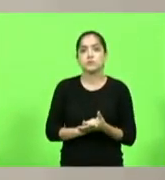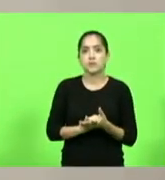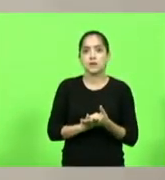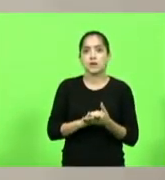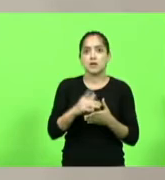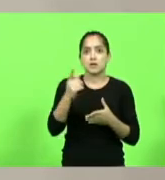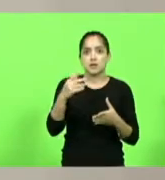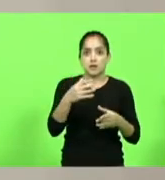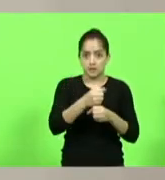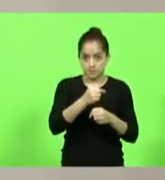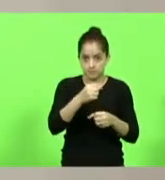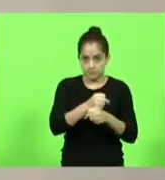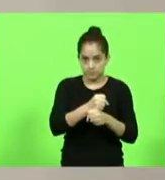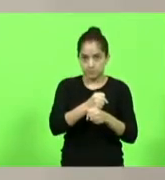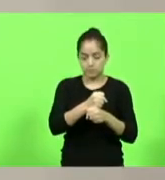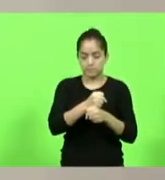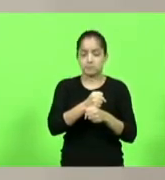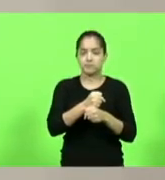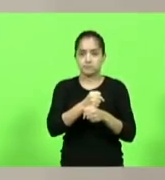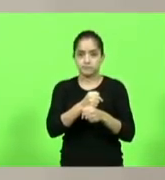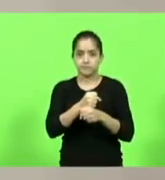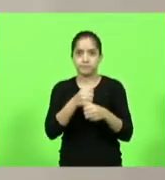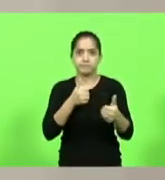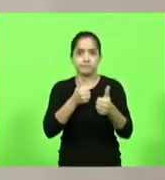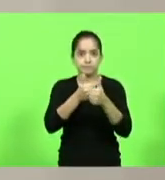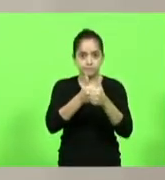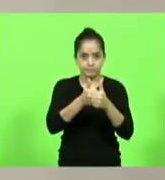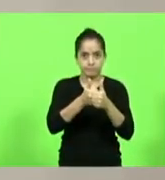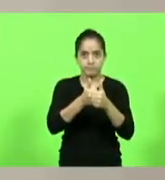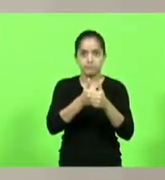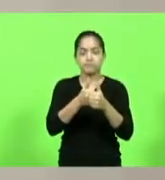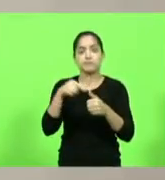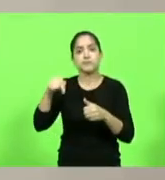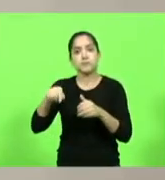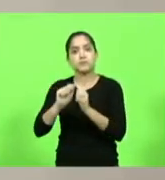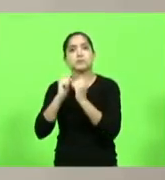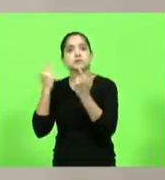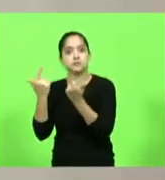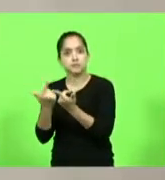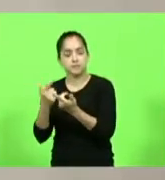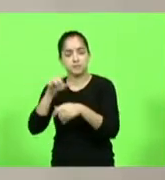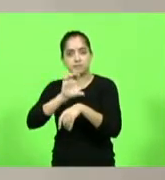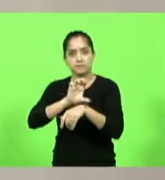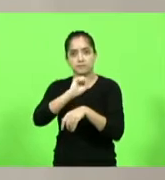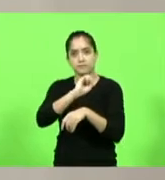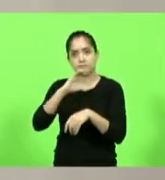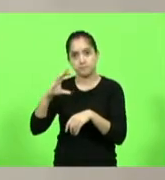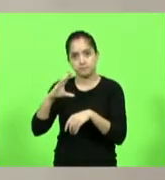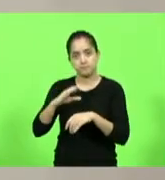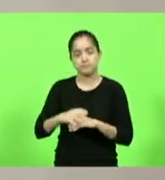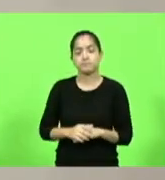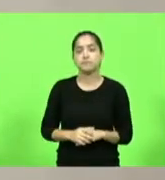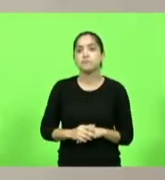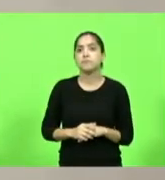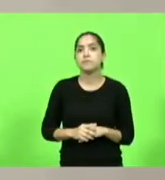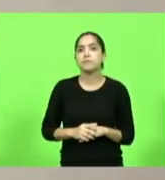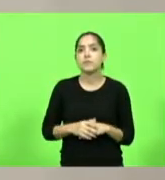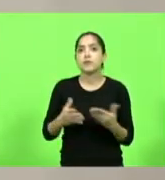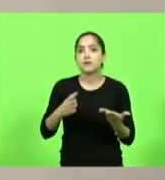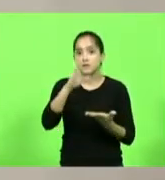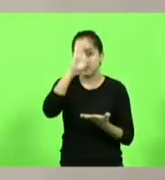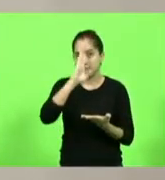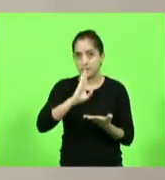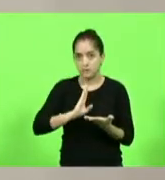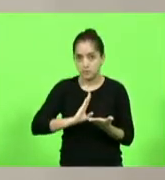Regional Federal da 4ª Região, TRF4, e a Assembleia Legislativa do Estado de Santa Catarina, foi cedida gratuitamente